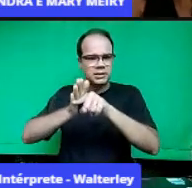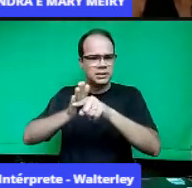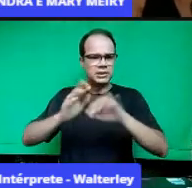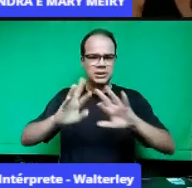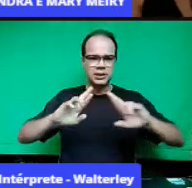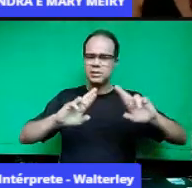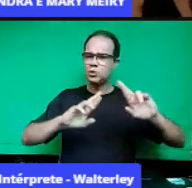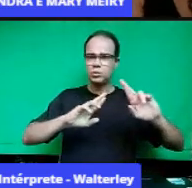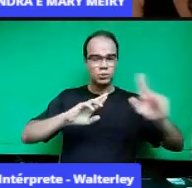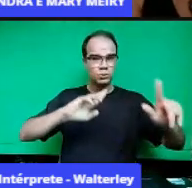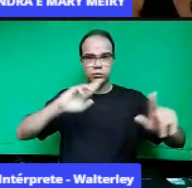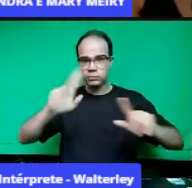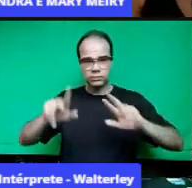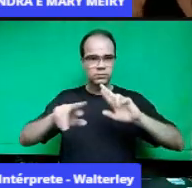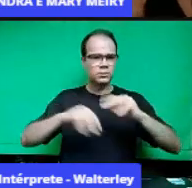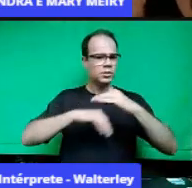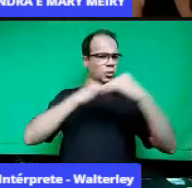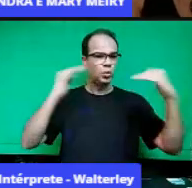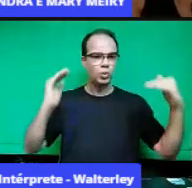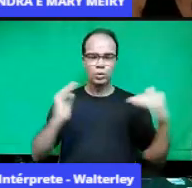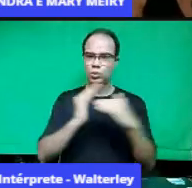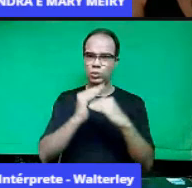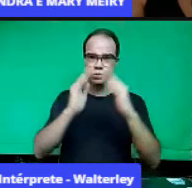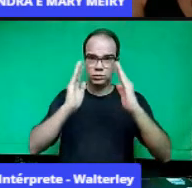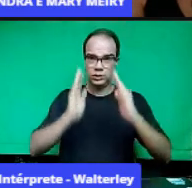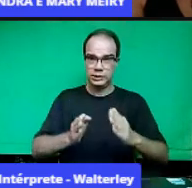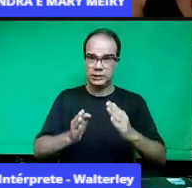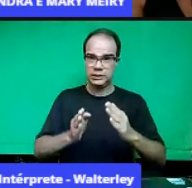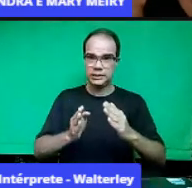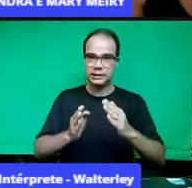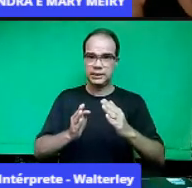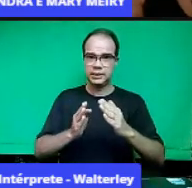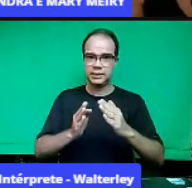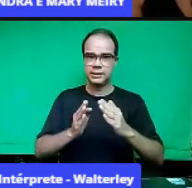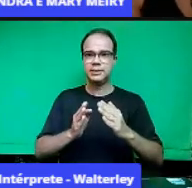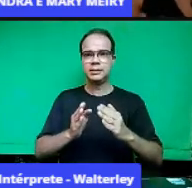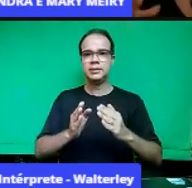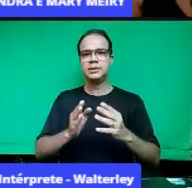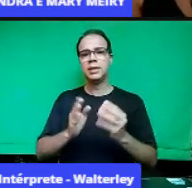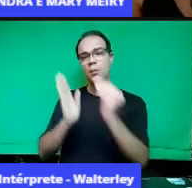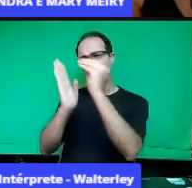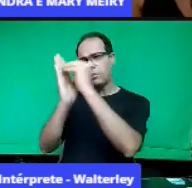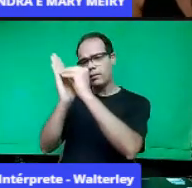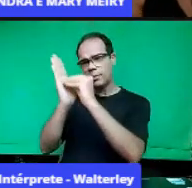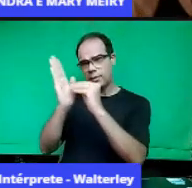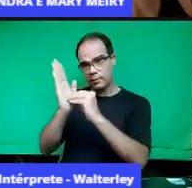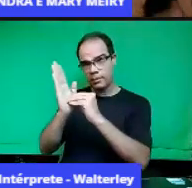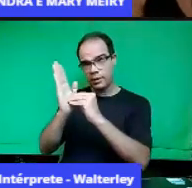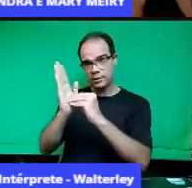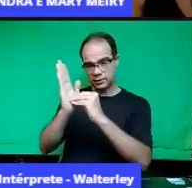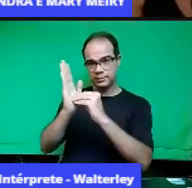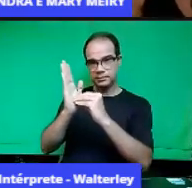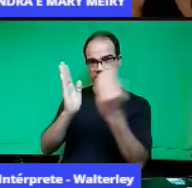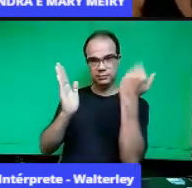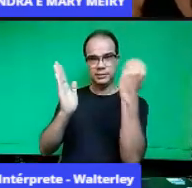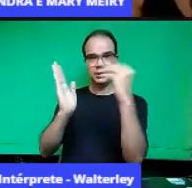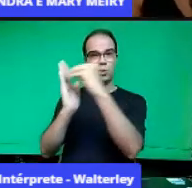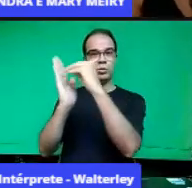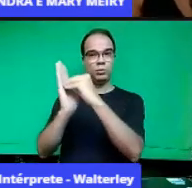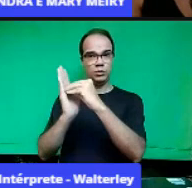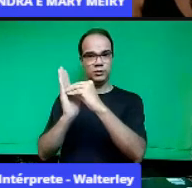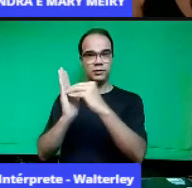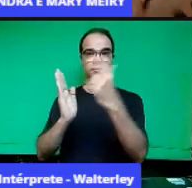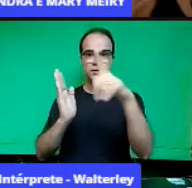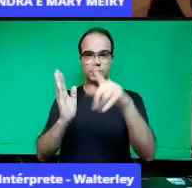que tiver de rendimento e de desenvolvimento dessa criança, para que você tenha um parâmetro do nível atual